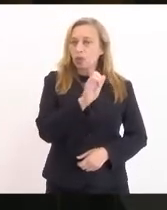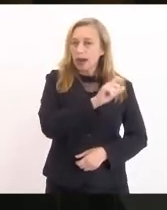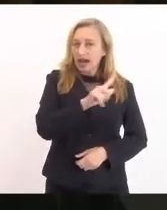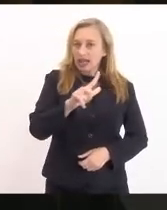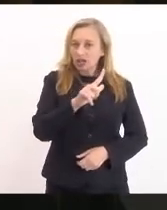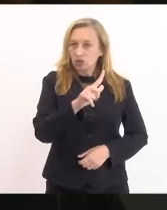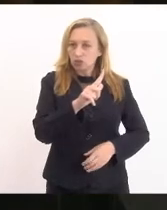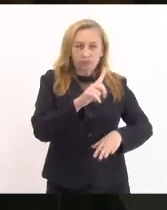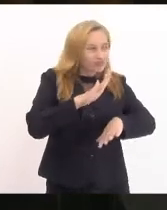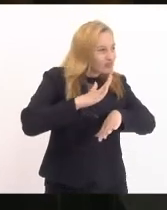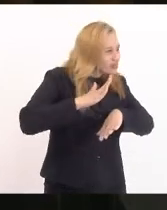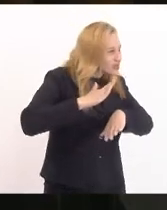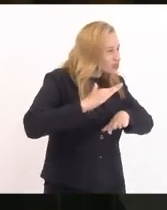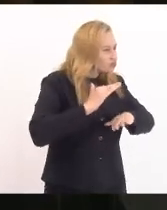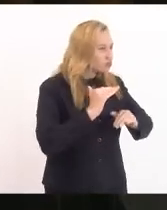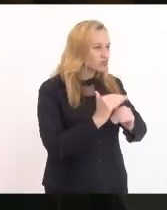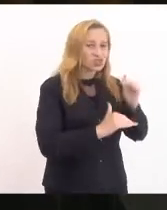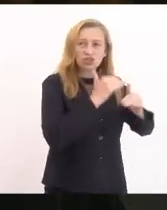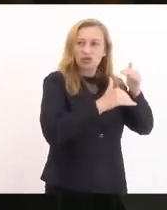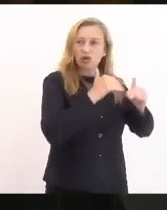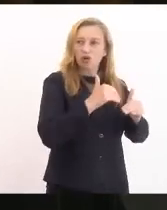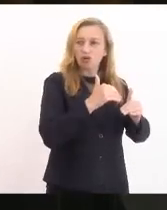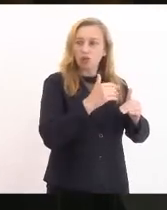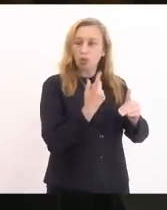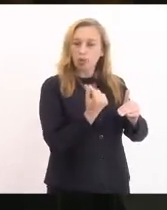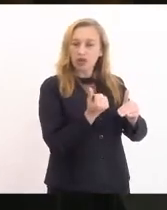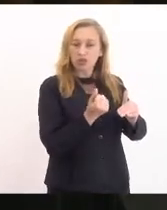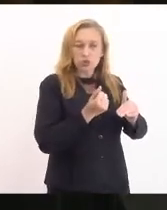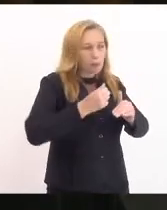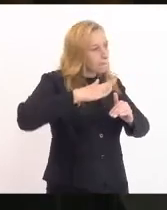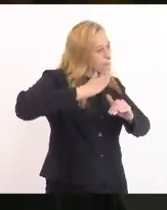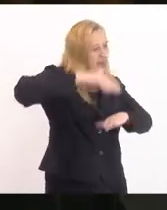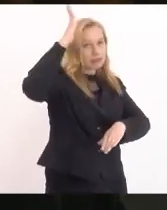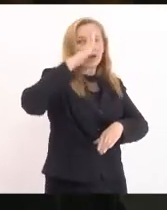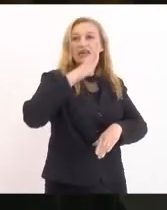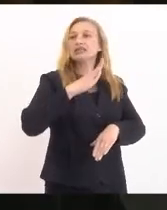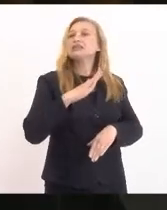dispara, o preço sobe e